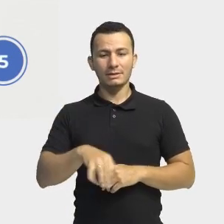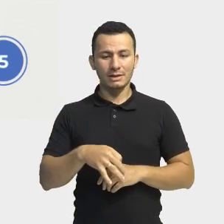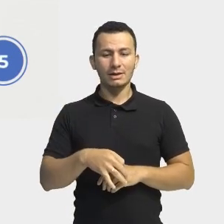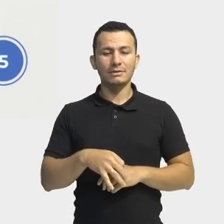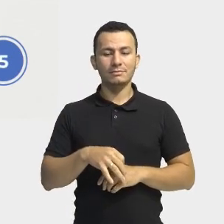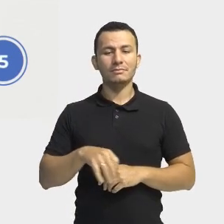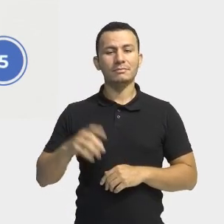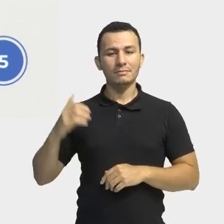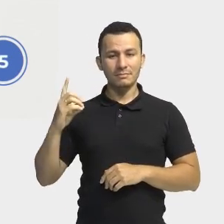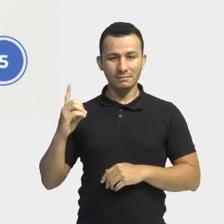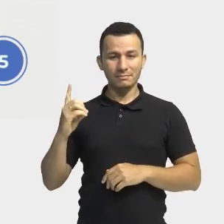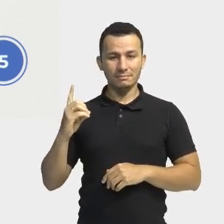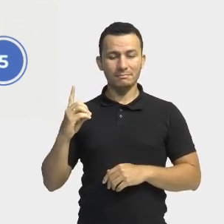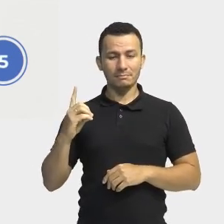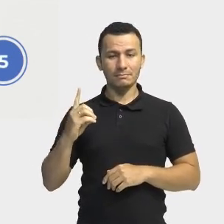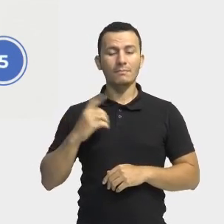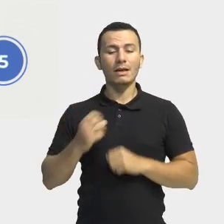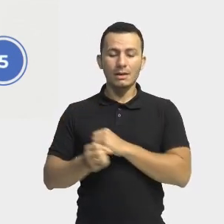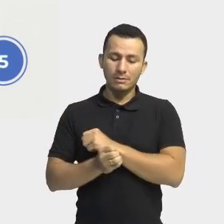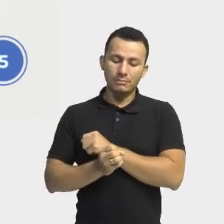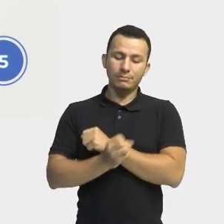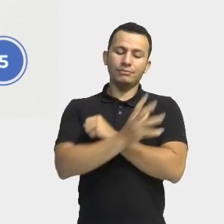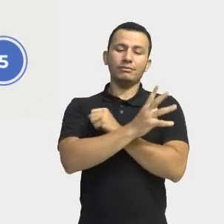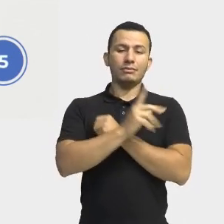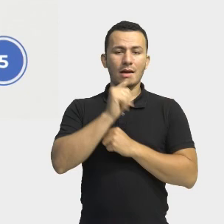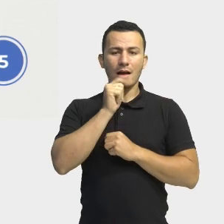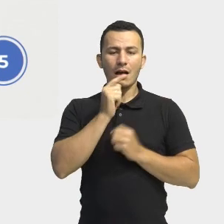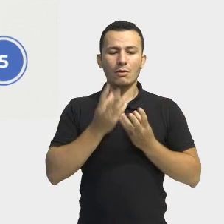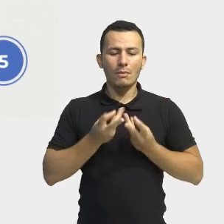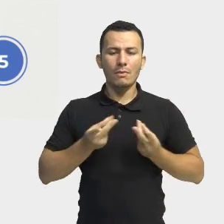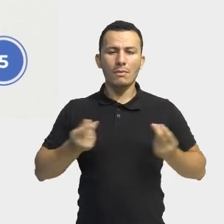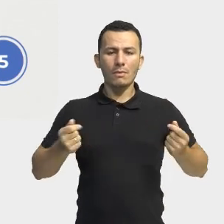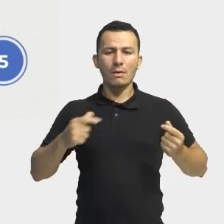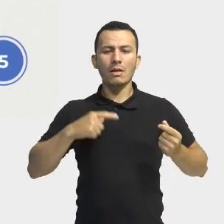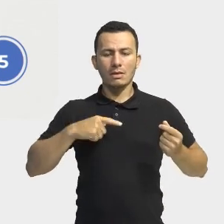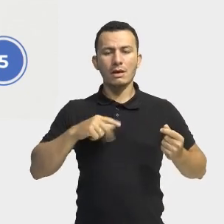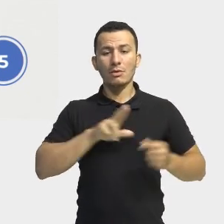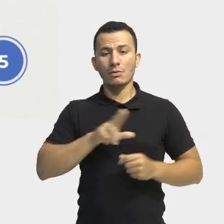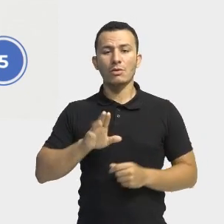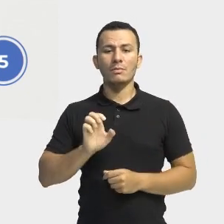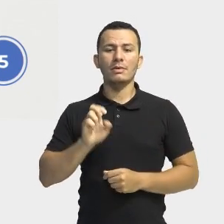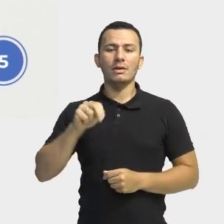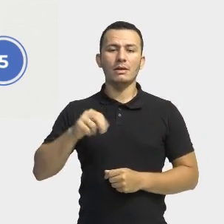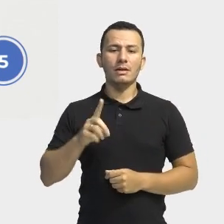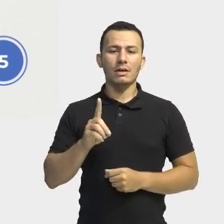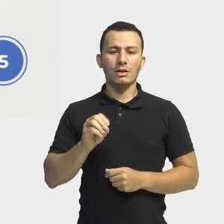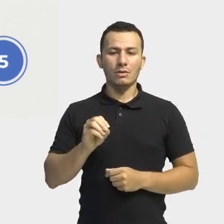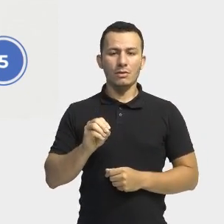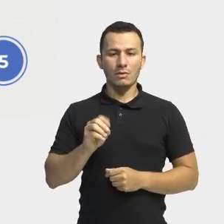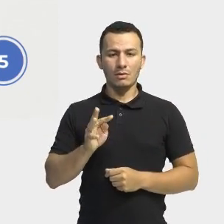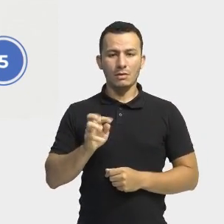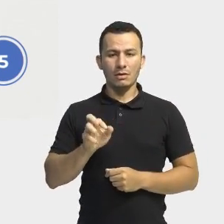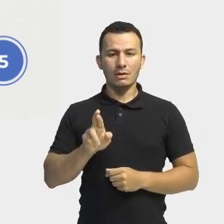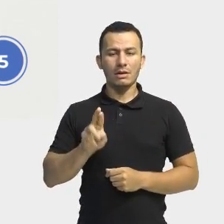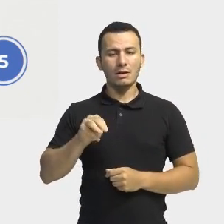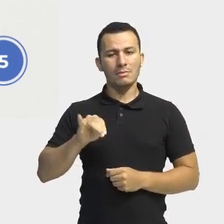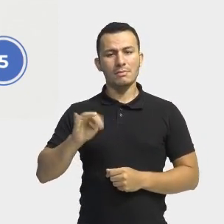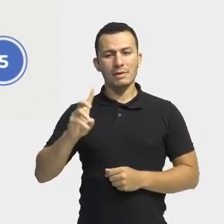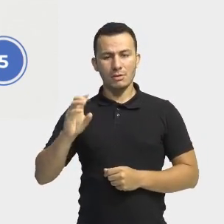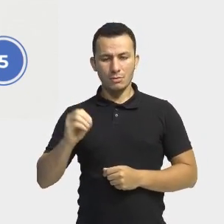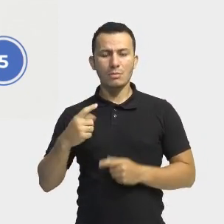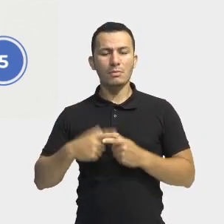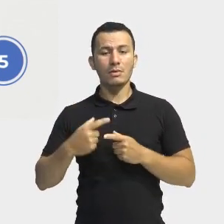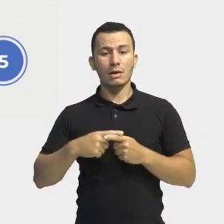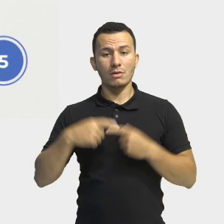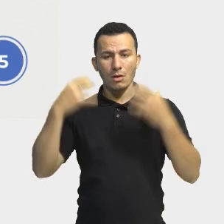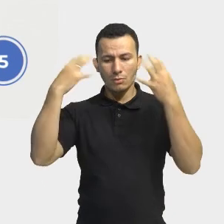é a letra D. A evaporação da água é um processo endotérmico, porque quando a gente sai do banho, a água que fica no corpo,